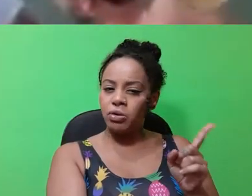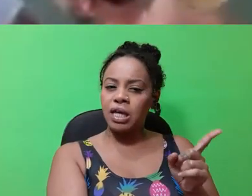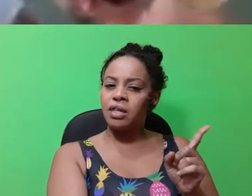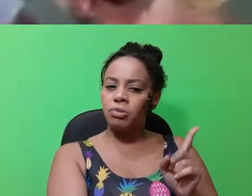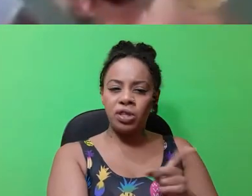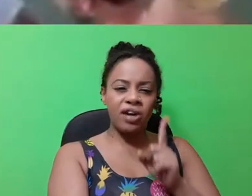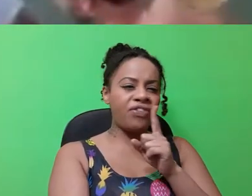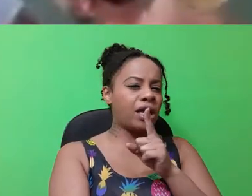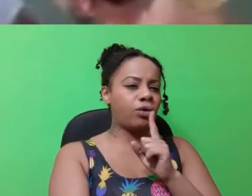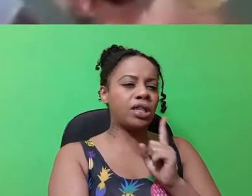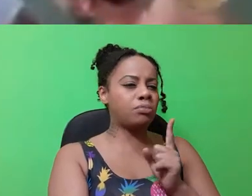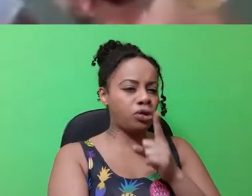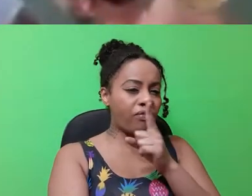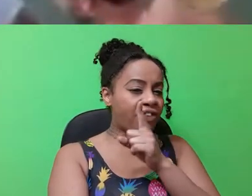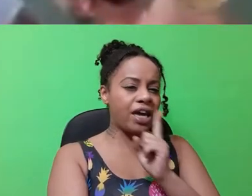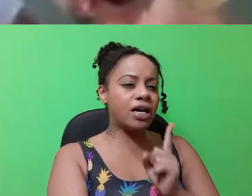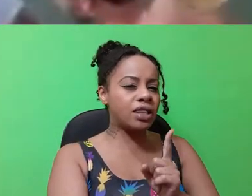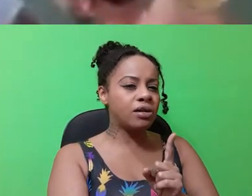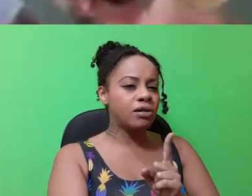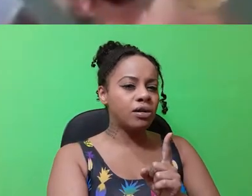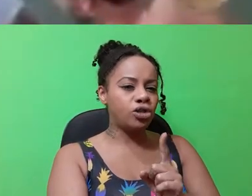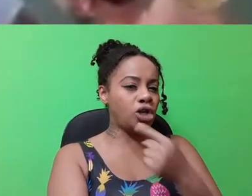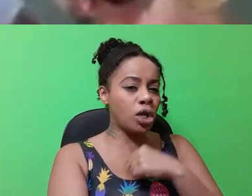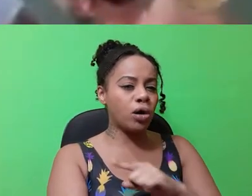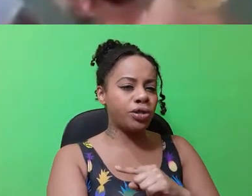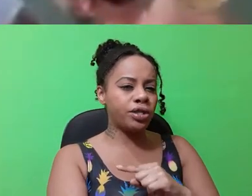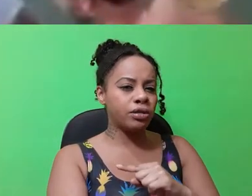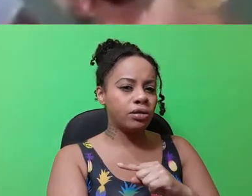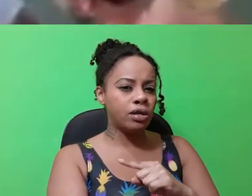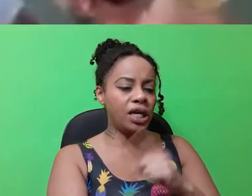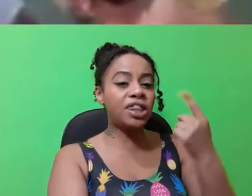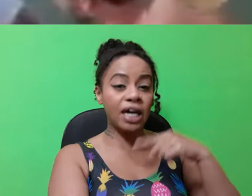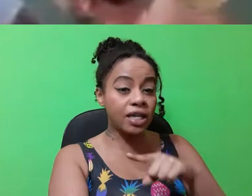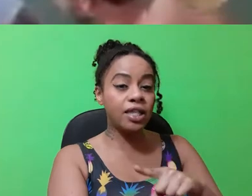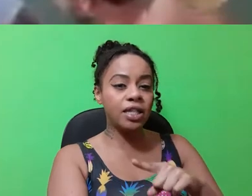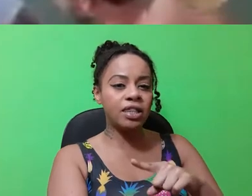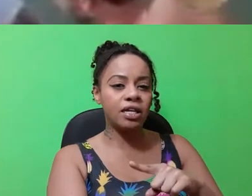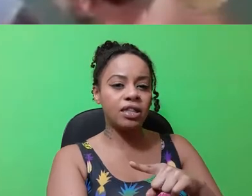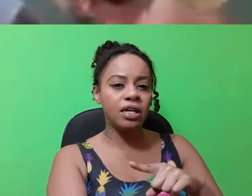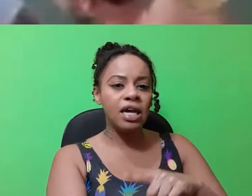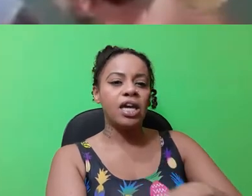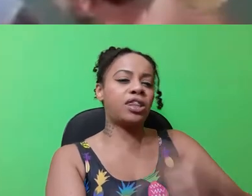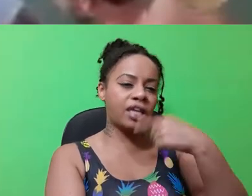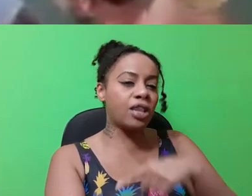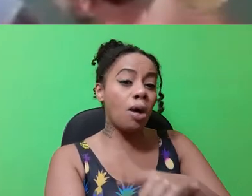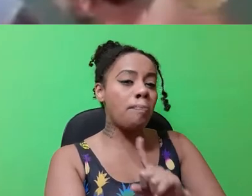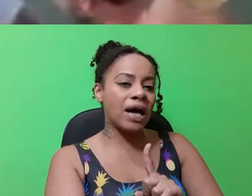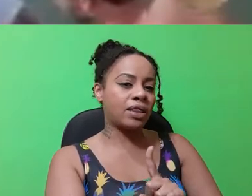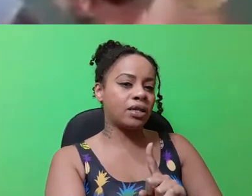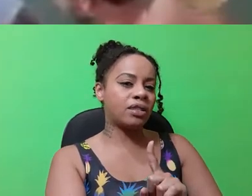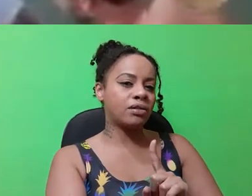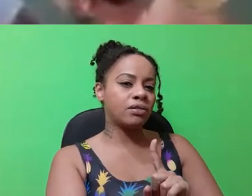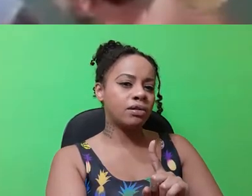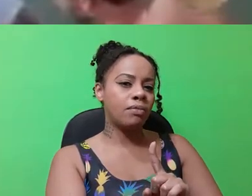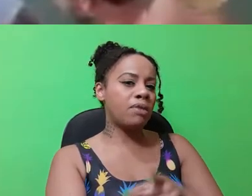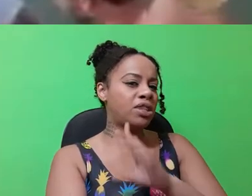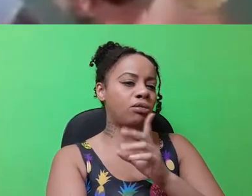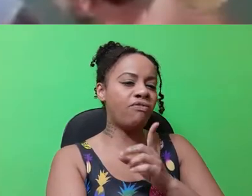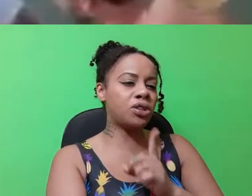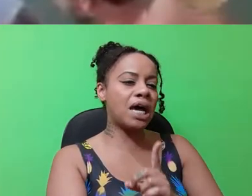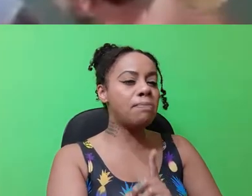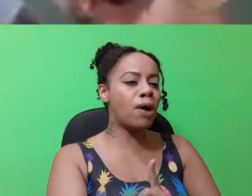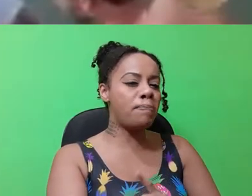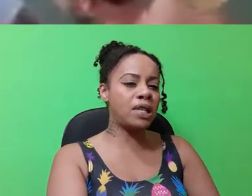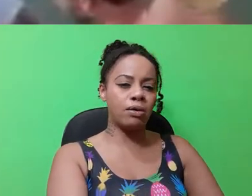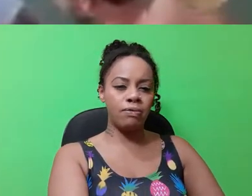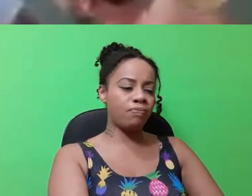fiquei sabendo que essa música fala coisas muito feias de nós, esquerdistas, esquerdopatas. Mas eu